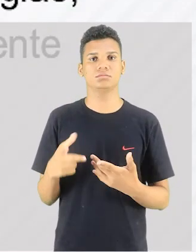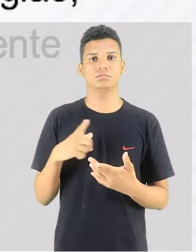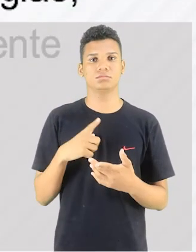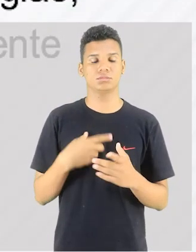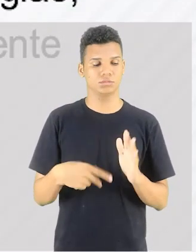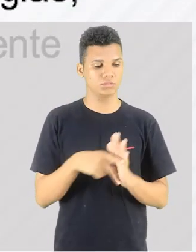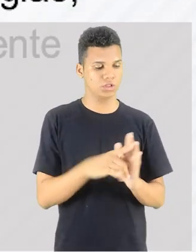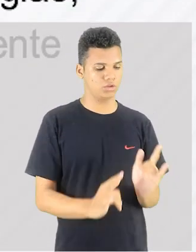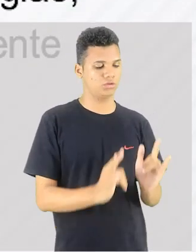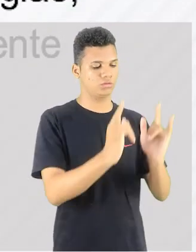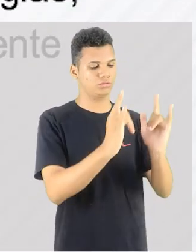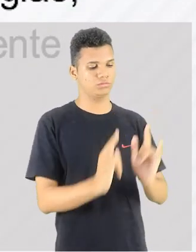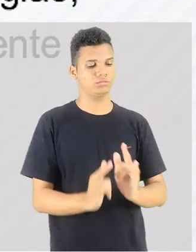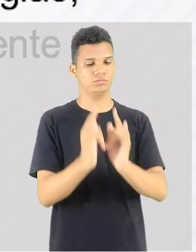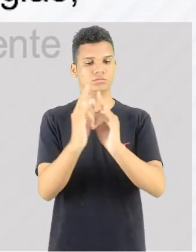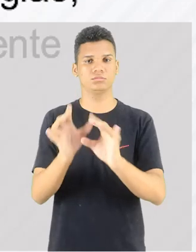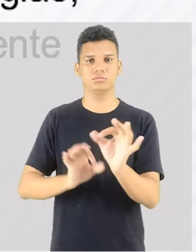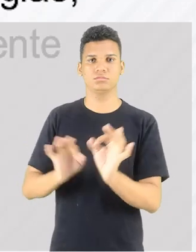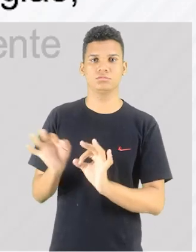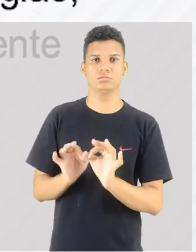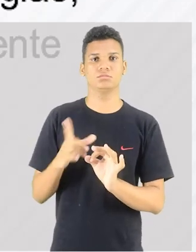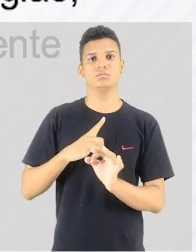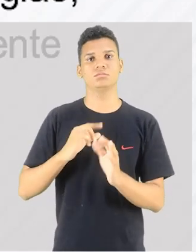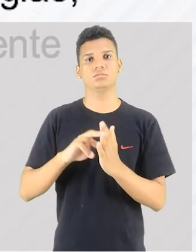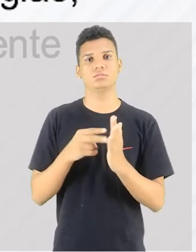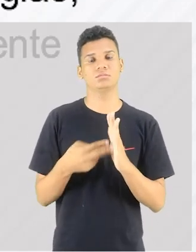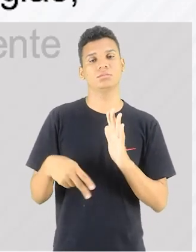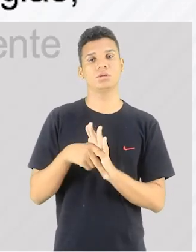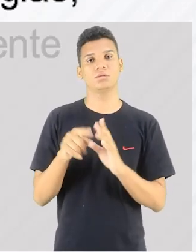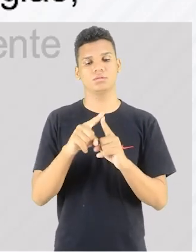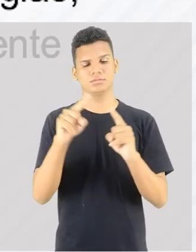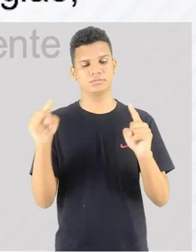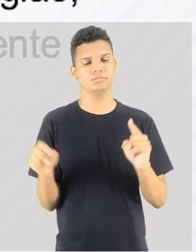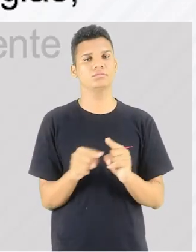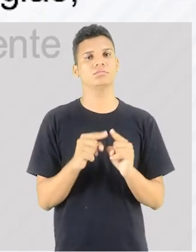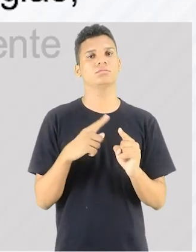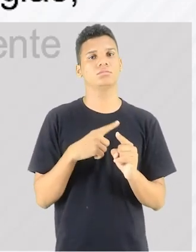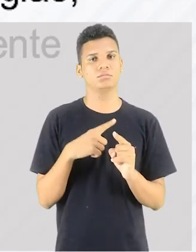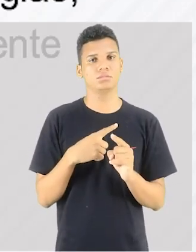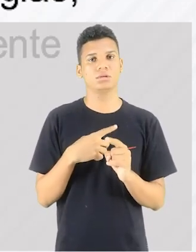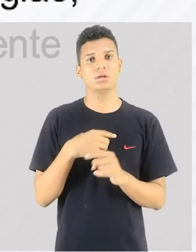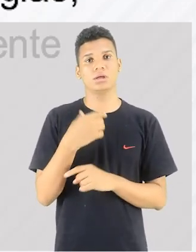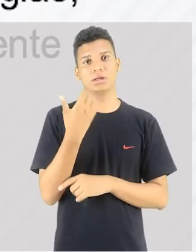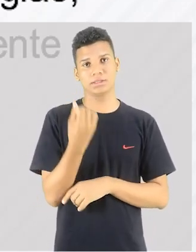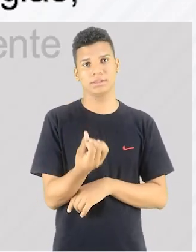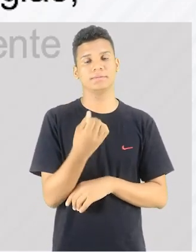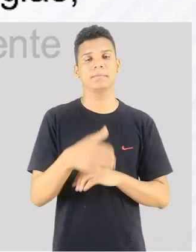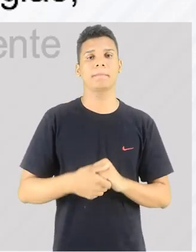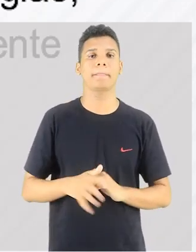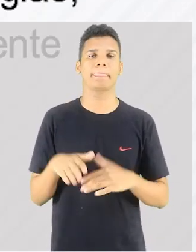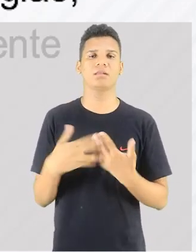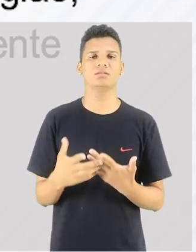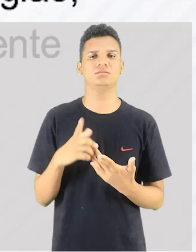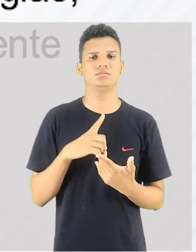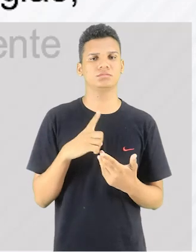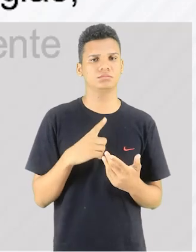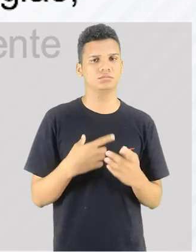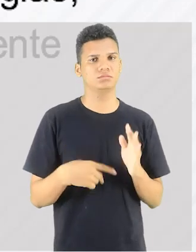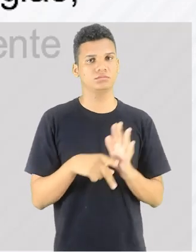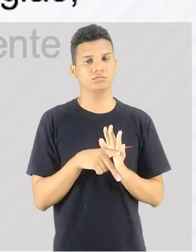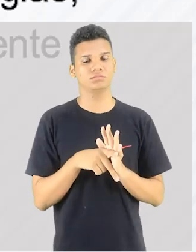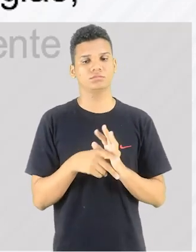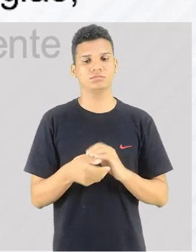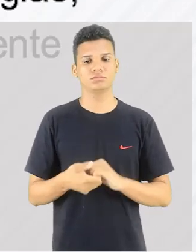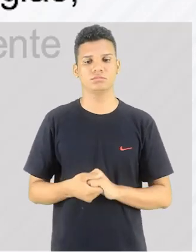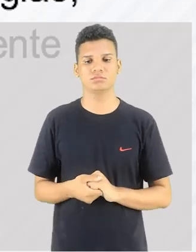uma área pavimentada que tem a forma de um círculo com o diâmetro medindo 6 é cercada por